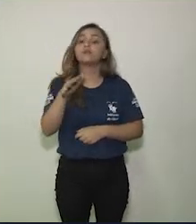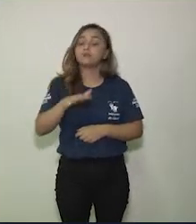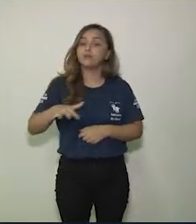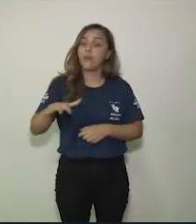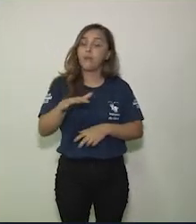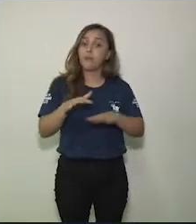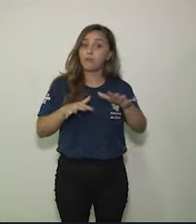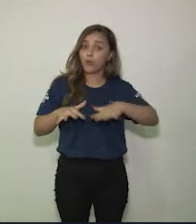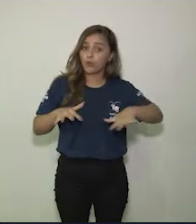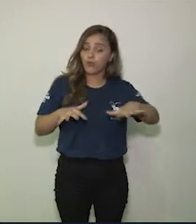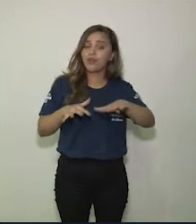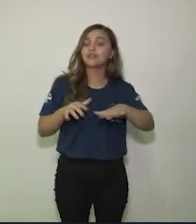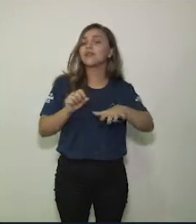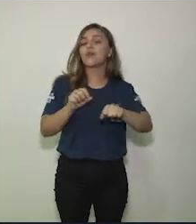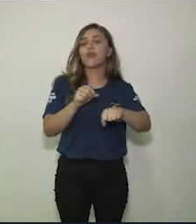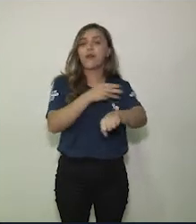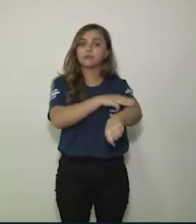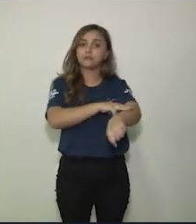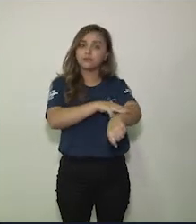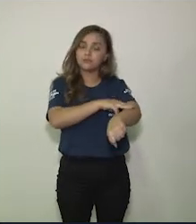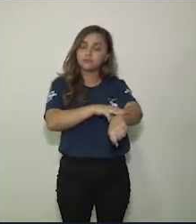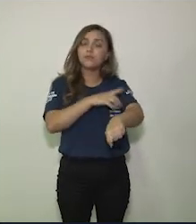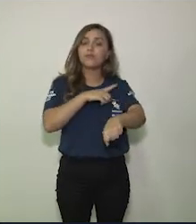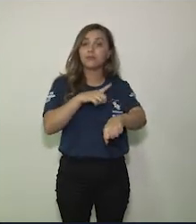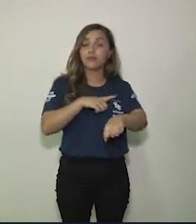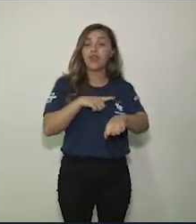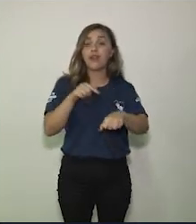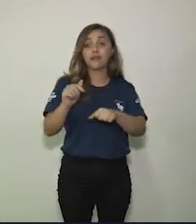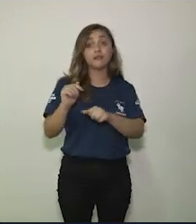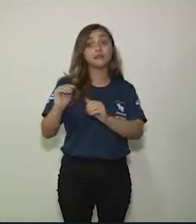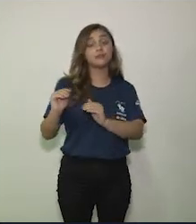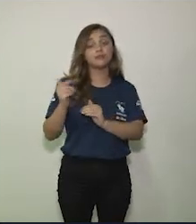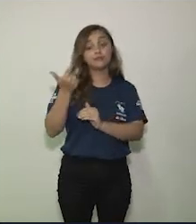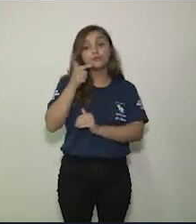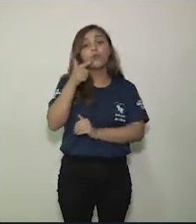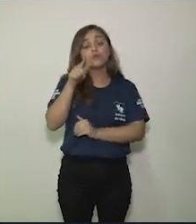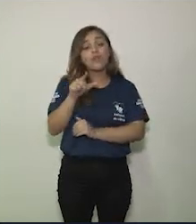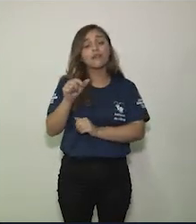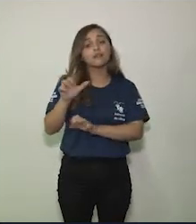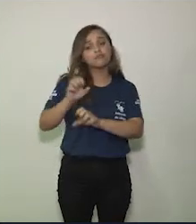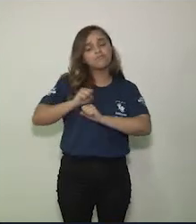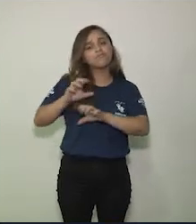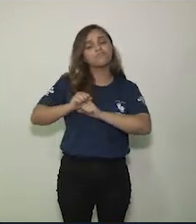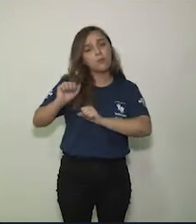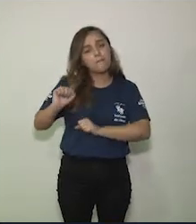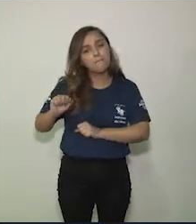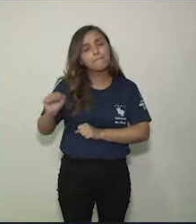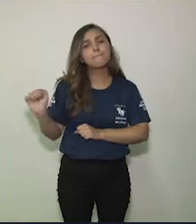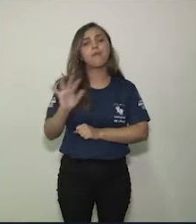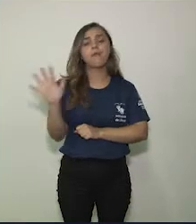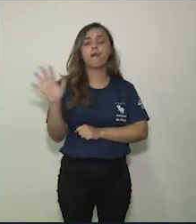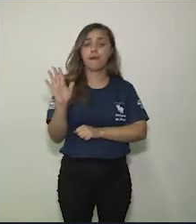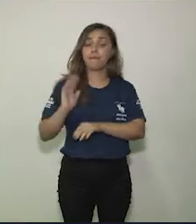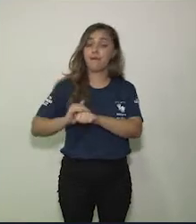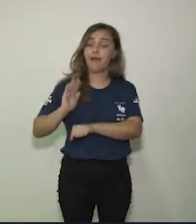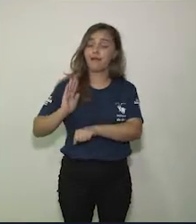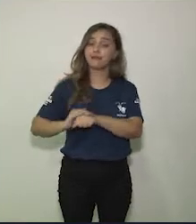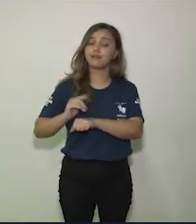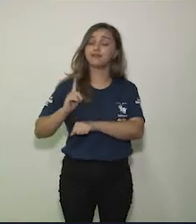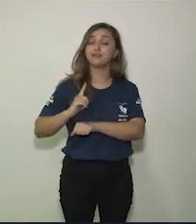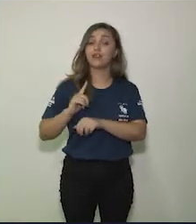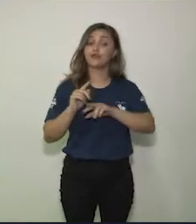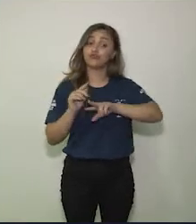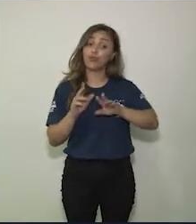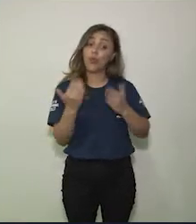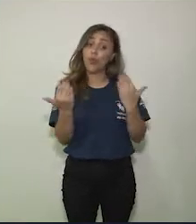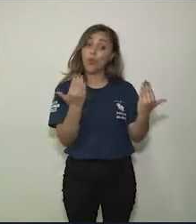a mais de ter do que a raça branca, como a gente viu na fase 1, que provavelmente também foi um desvio. Por